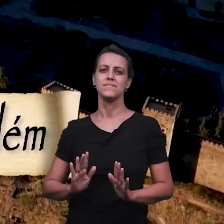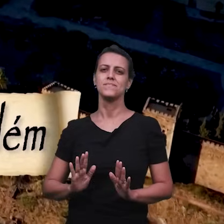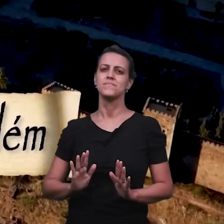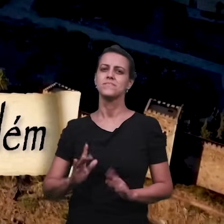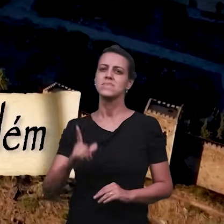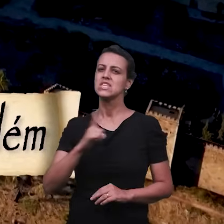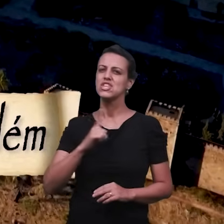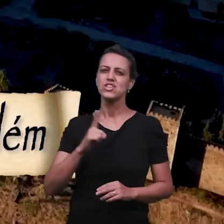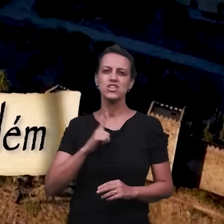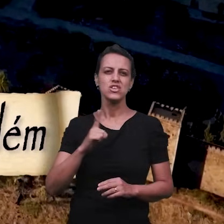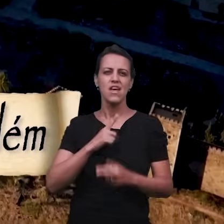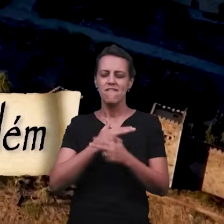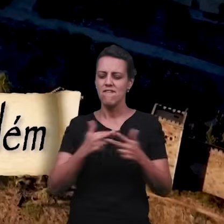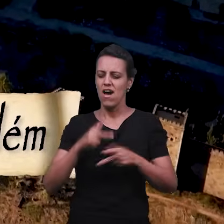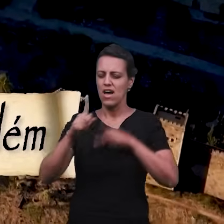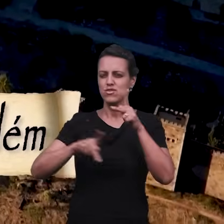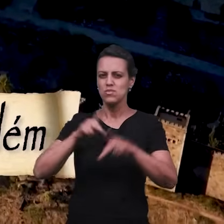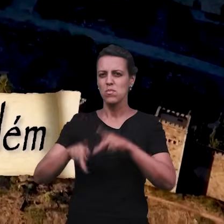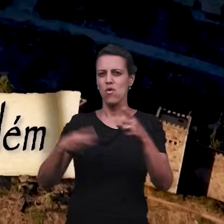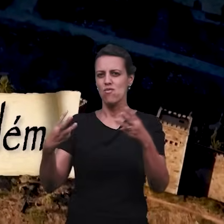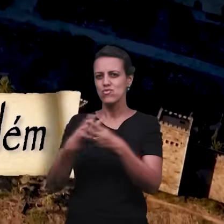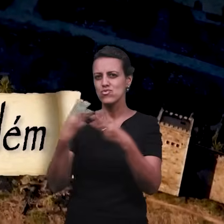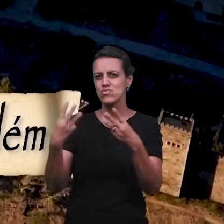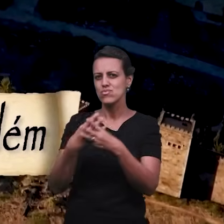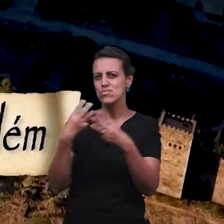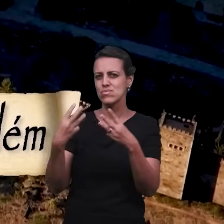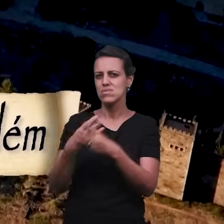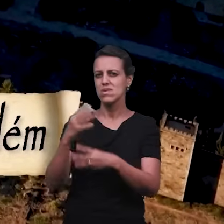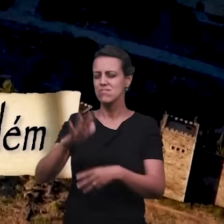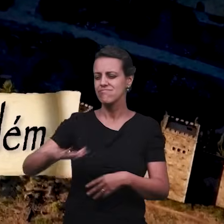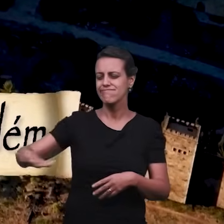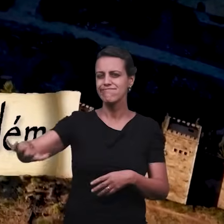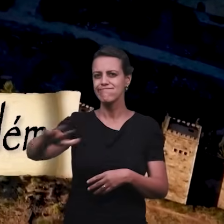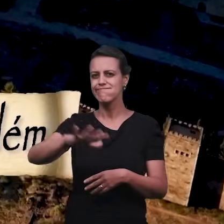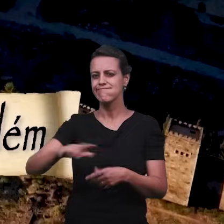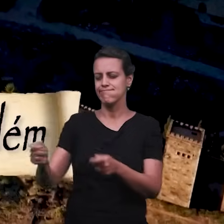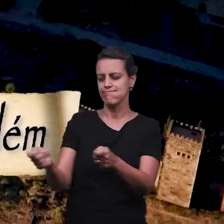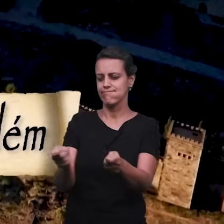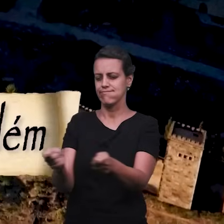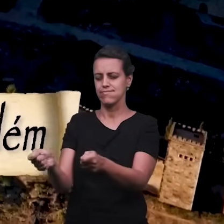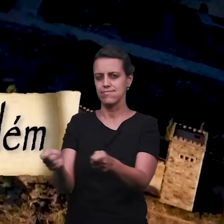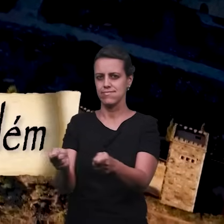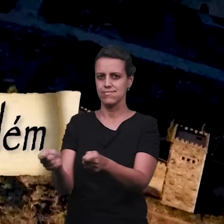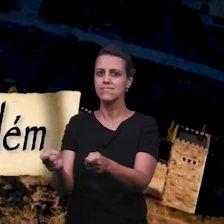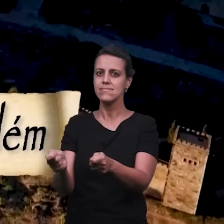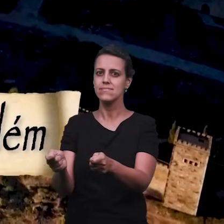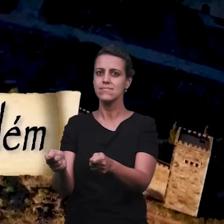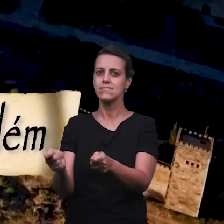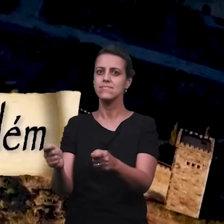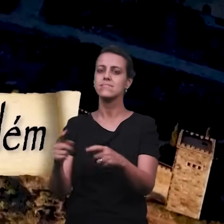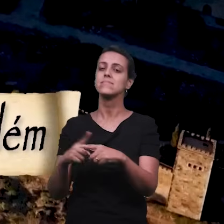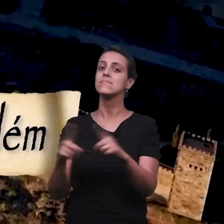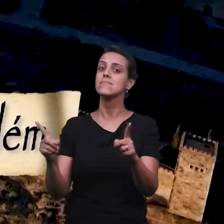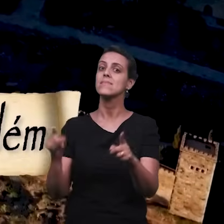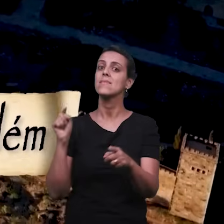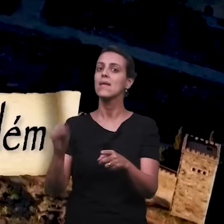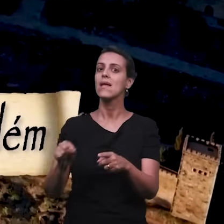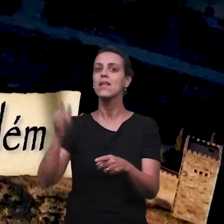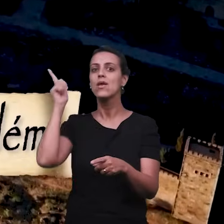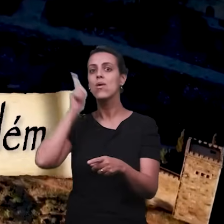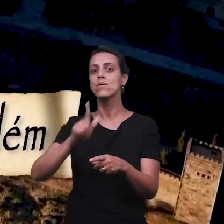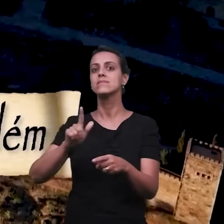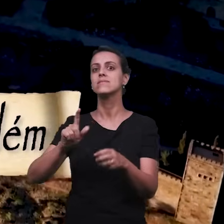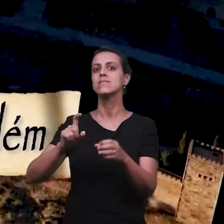levantes judeus nessa época, culminando com a sua independência. Israel voltou então a